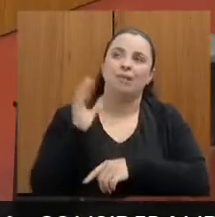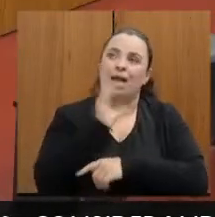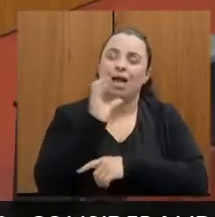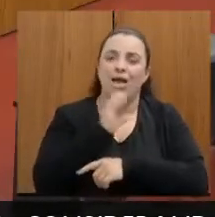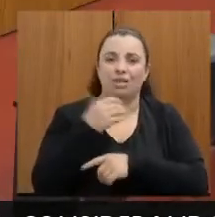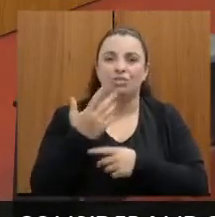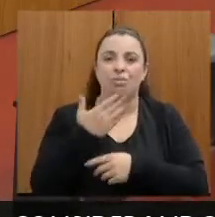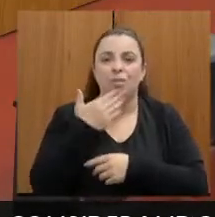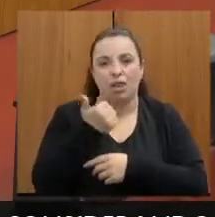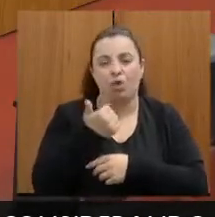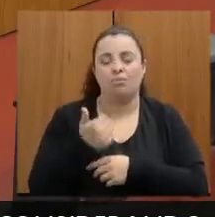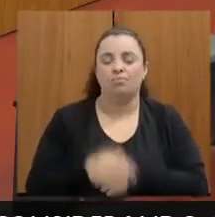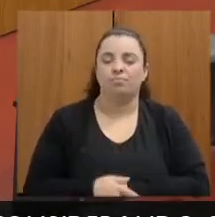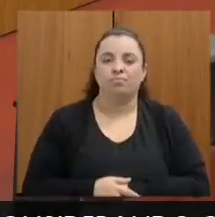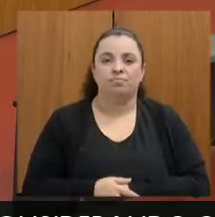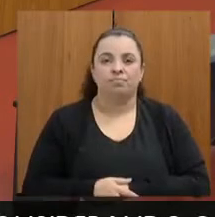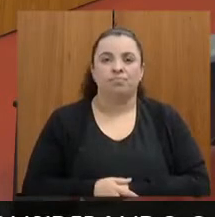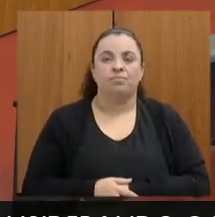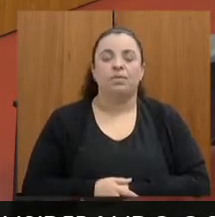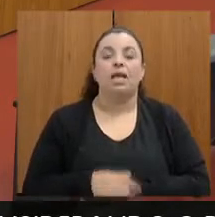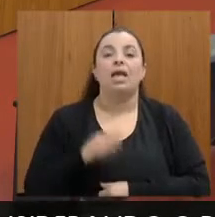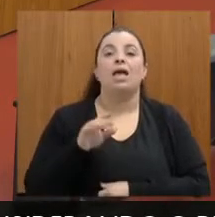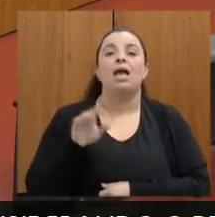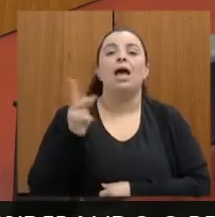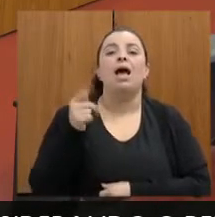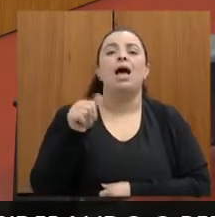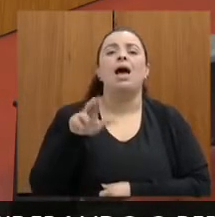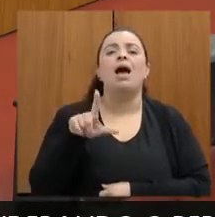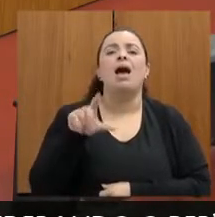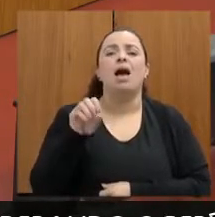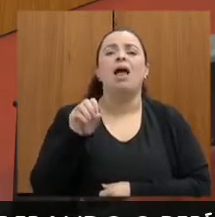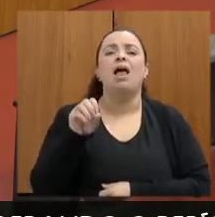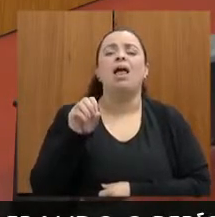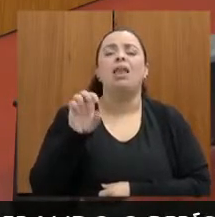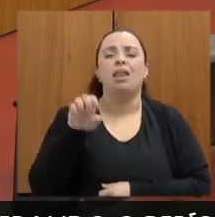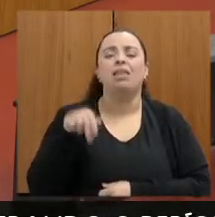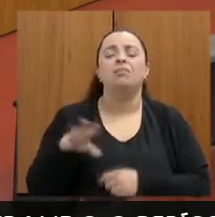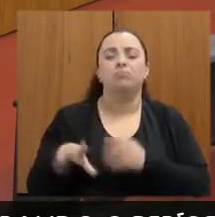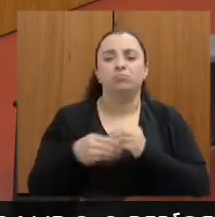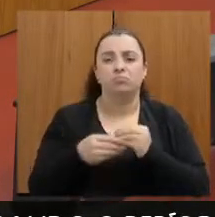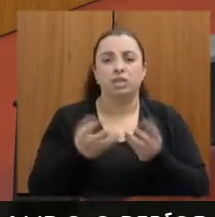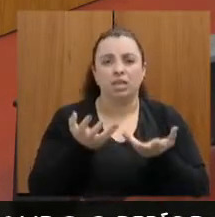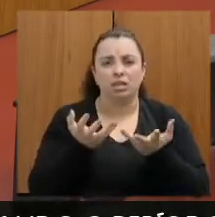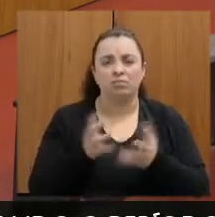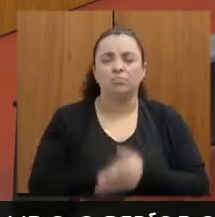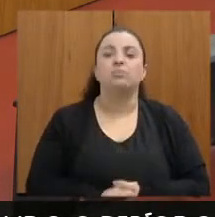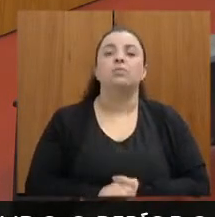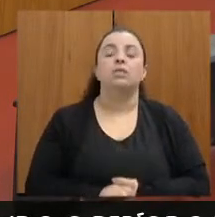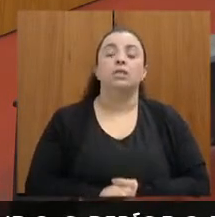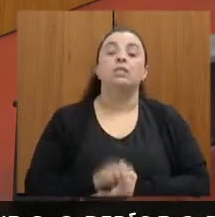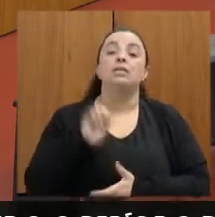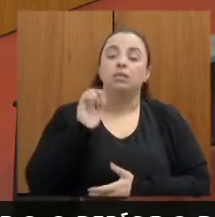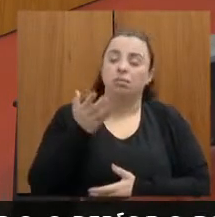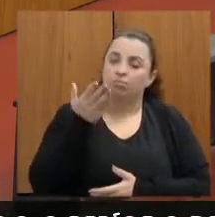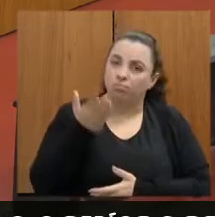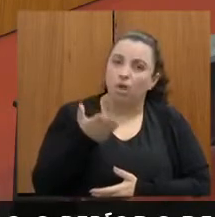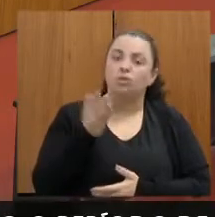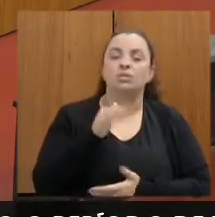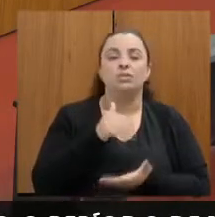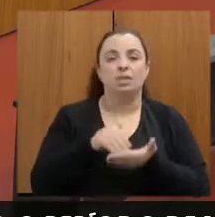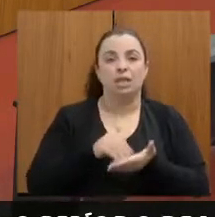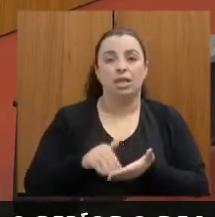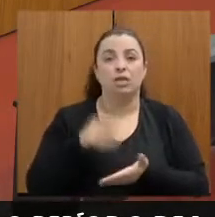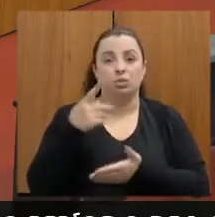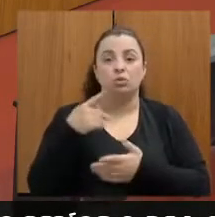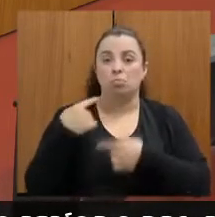o deputado ali você quer usava para vou usar o meu olho minutos por favor é então secretário algumas políticas que eu tô fazendo